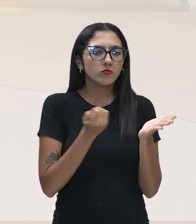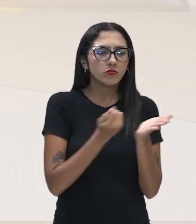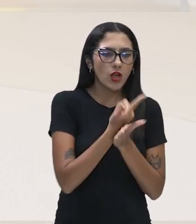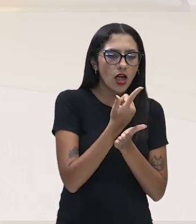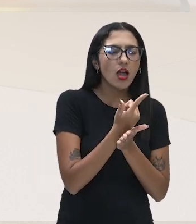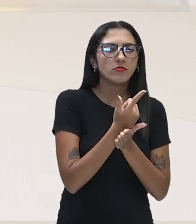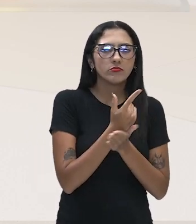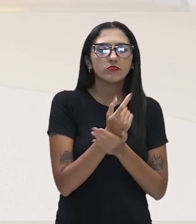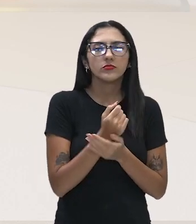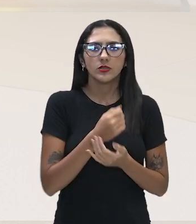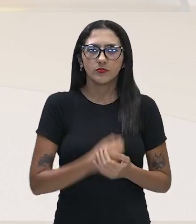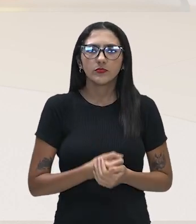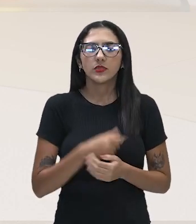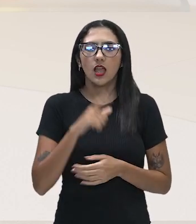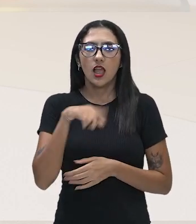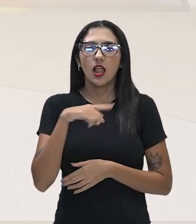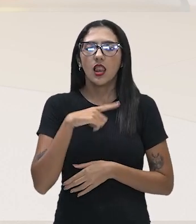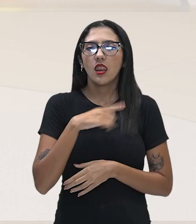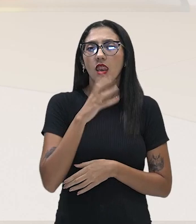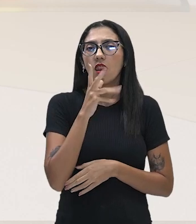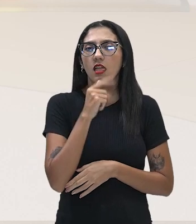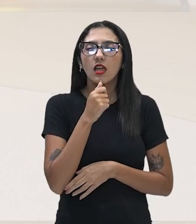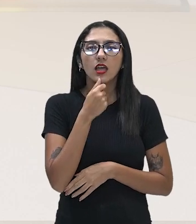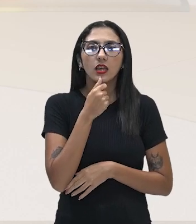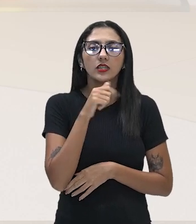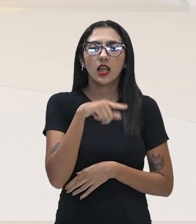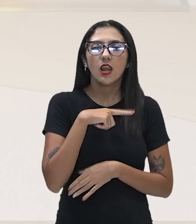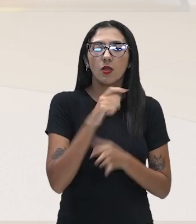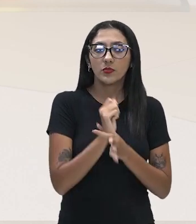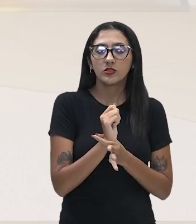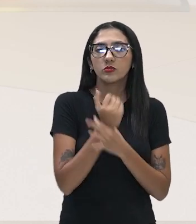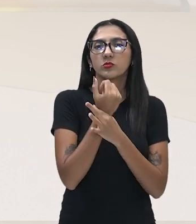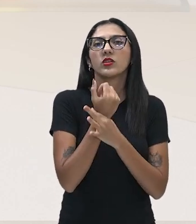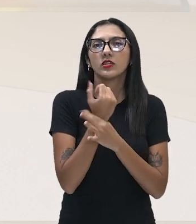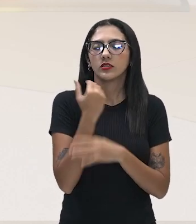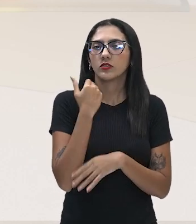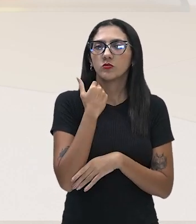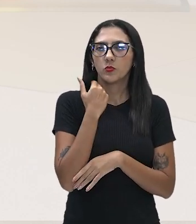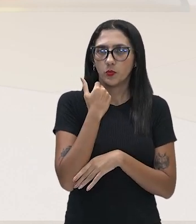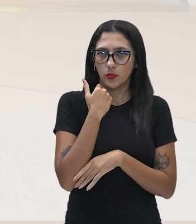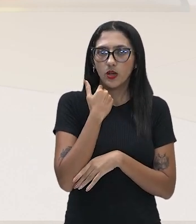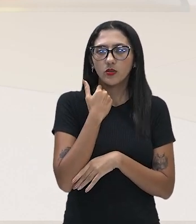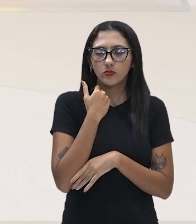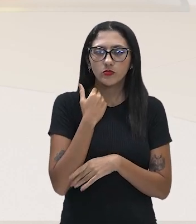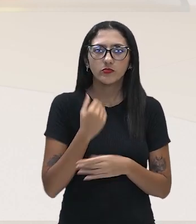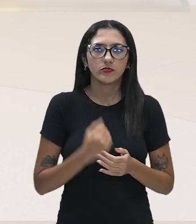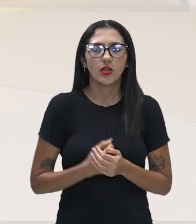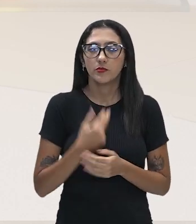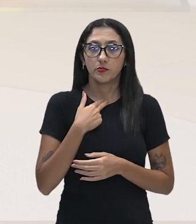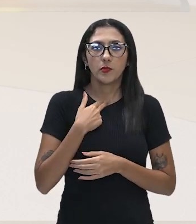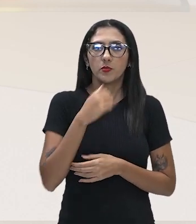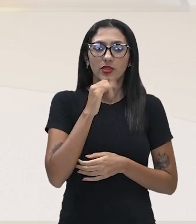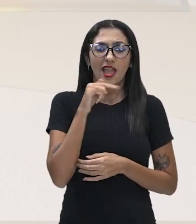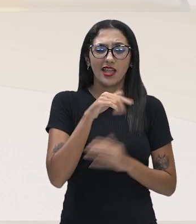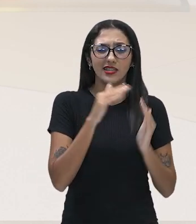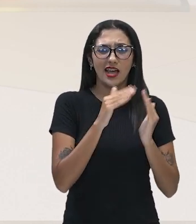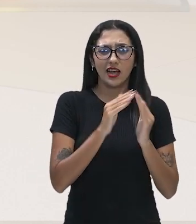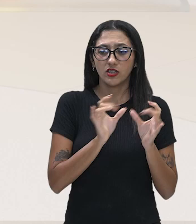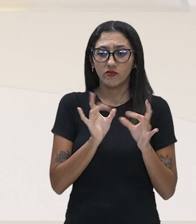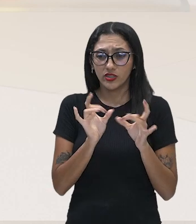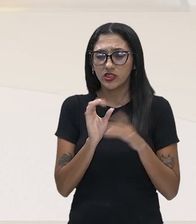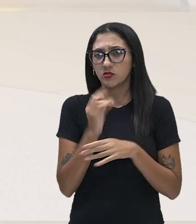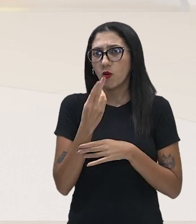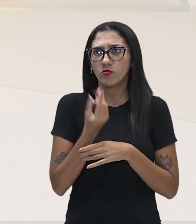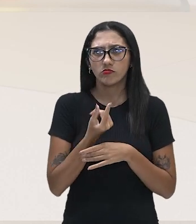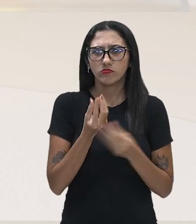garantia ali ao banco. Então, por isso que ele não pode ser nem vendido e nem doado. Por quê? Porque até